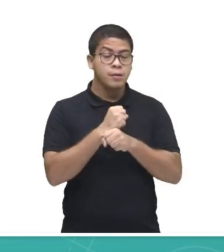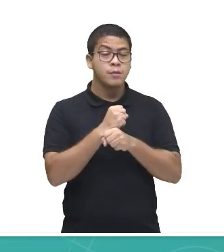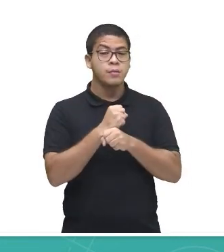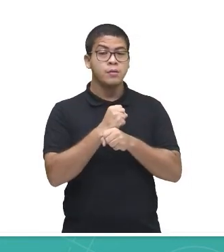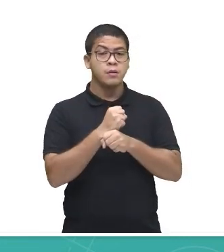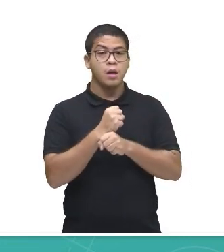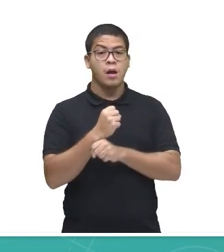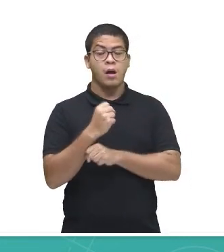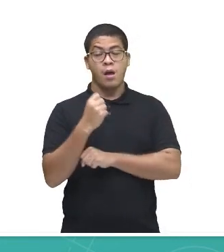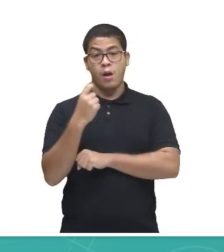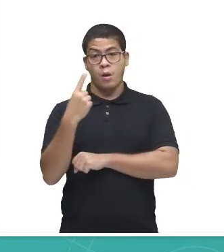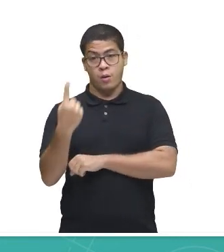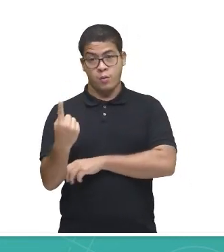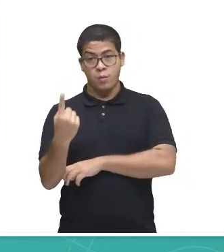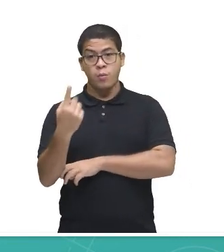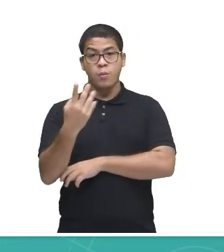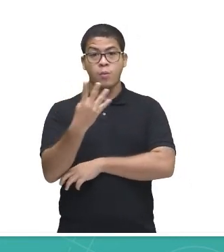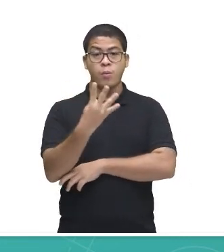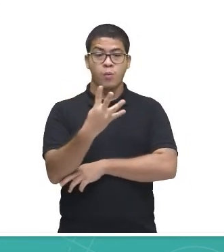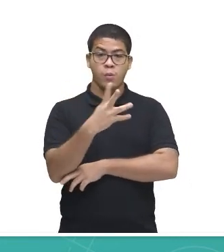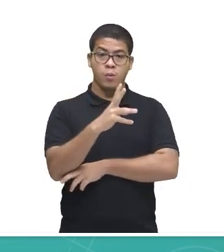resultado equivale a